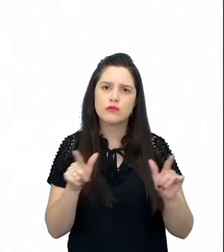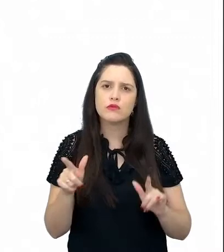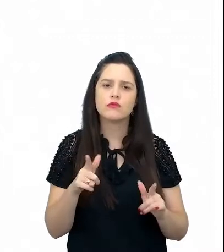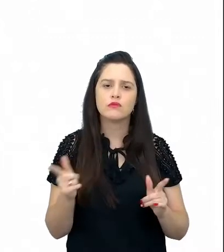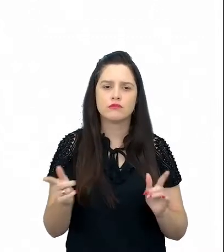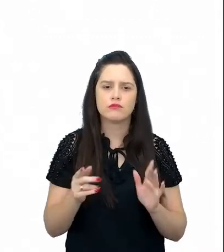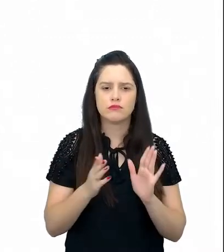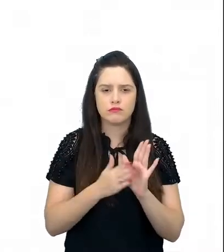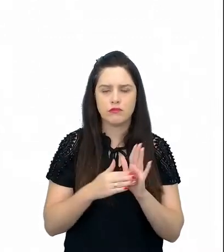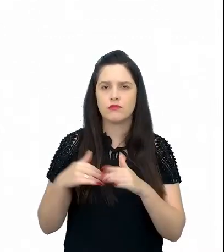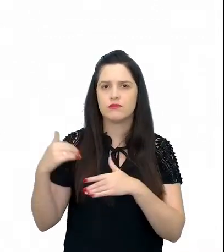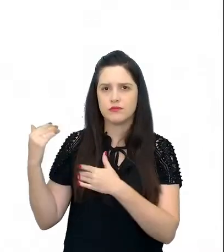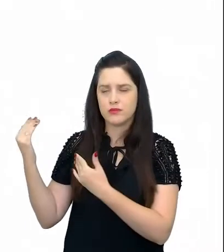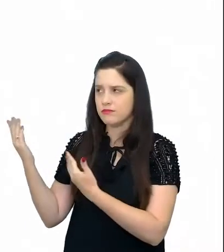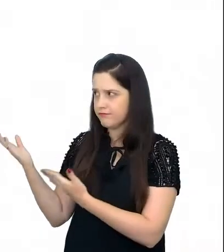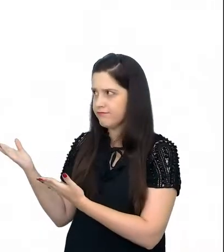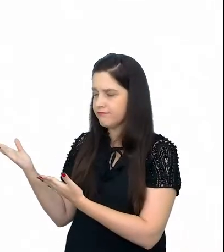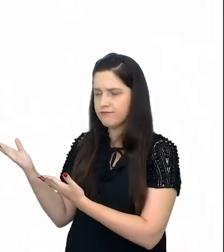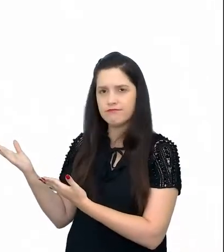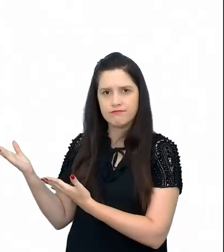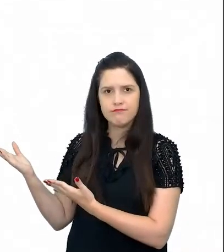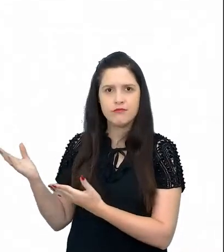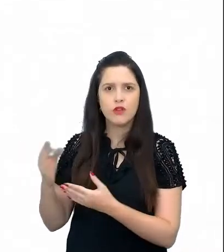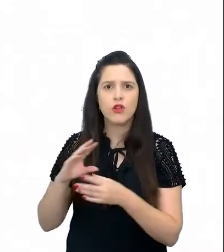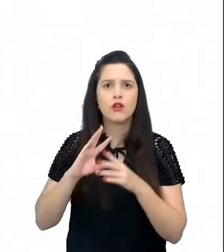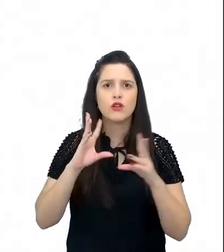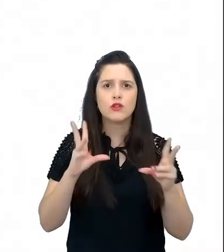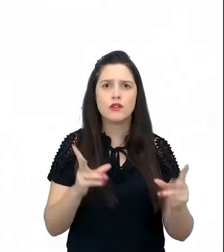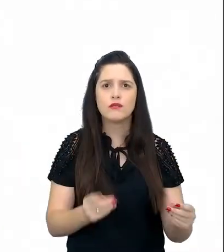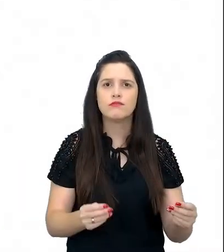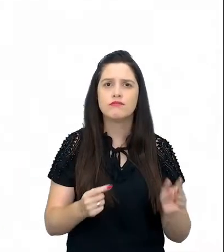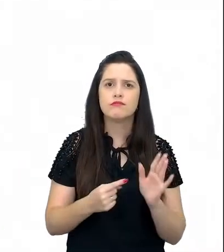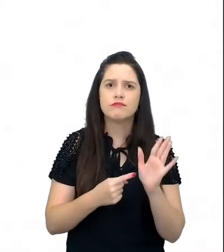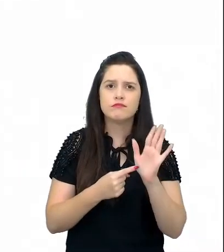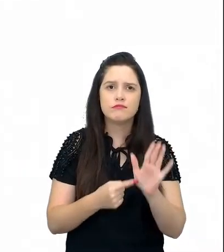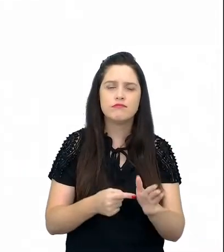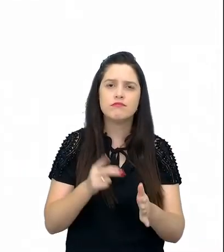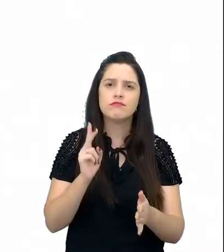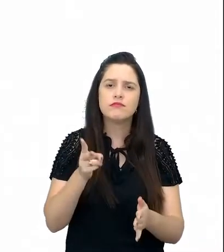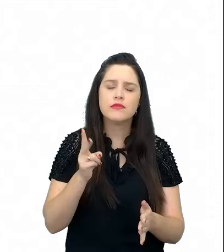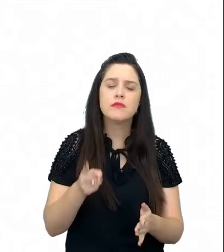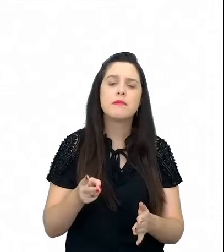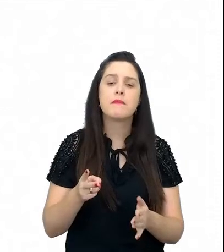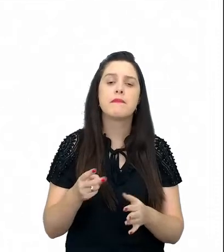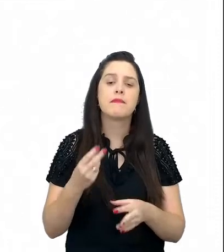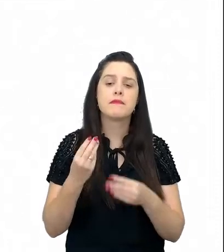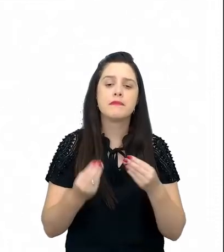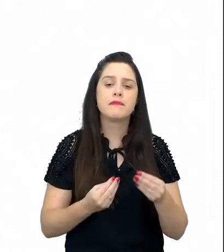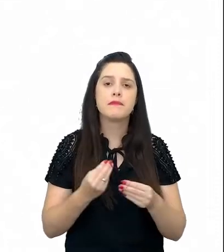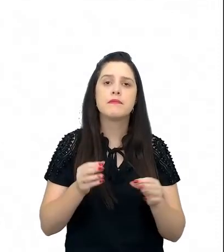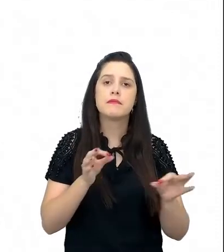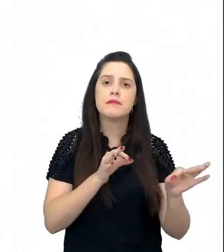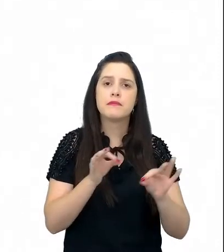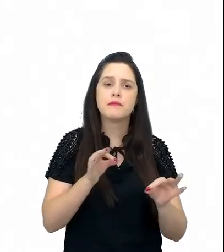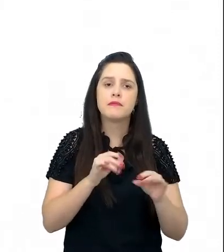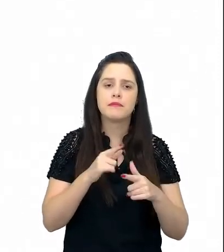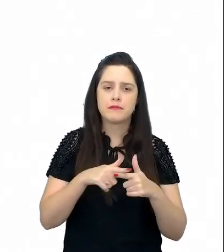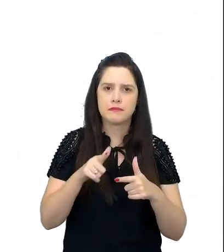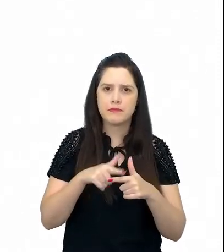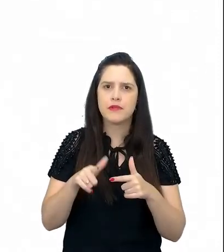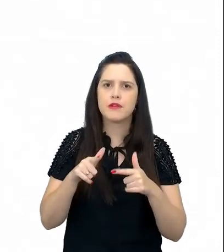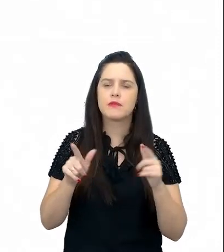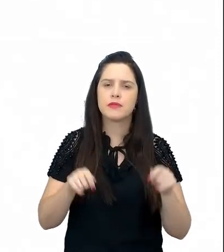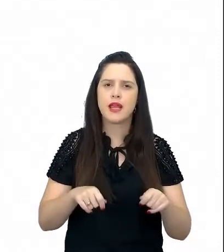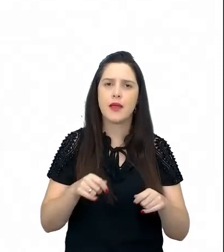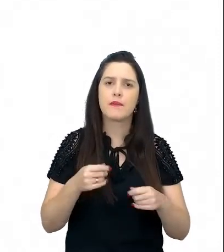página 30, que a gente vai trabalhar com ele. Para decompor, decorar as mesas de uma escola para uma festa junina, são